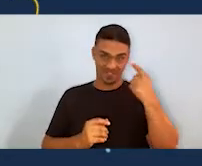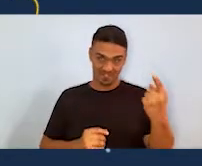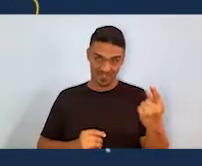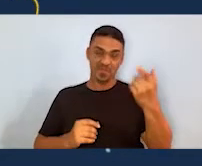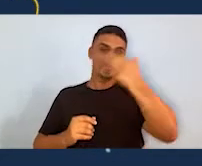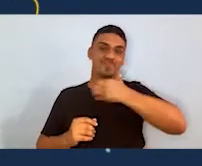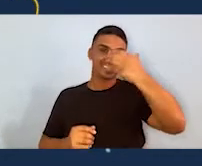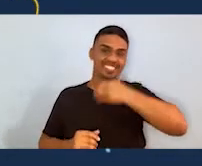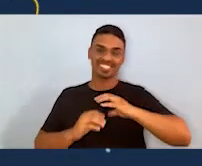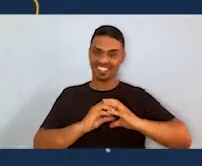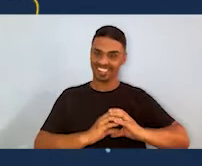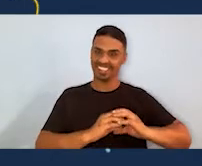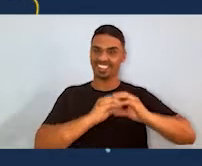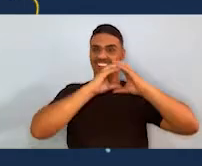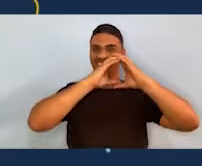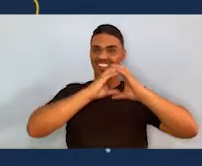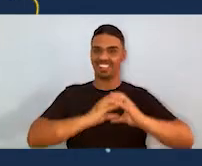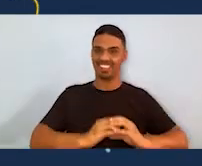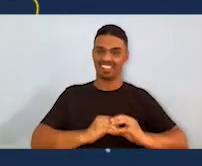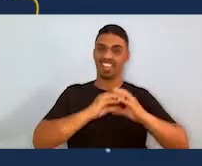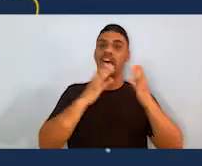posso duplicar aqui